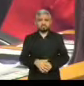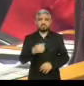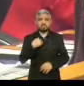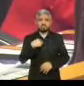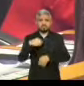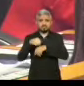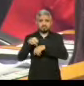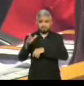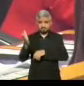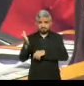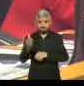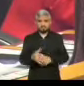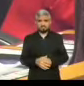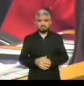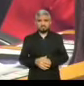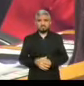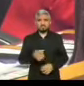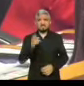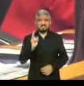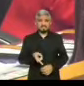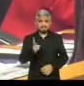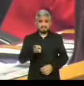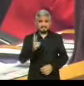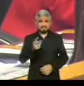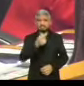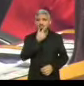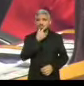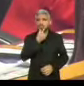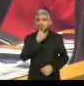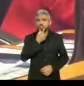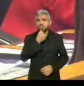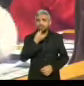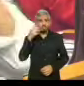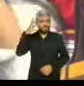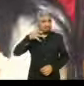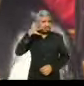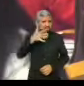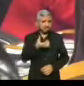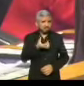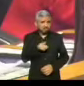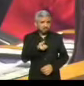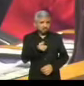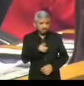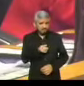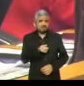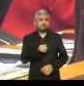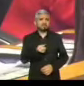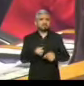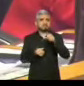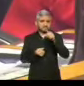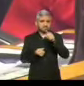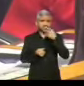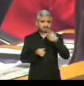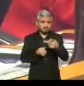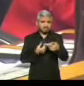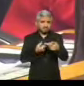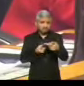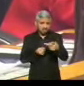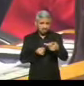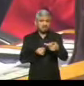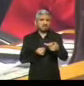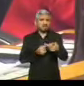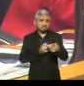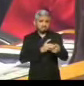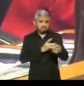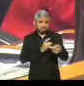Atrás sempre de um homem covarde, de uma fala covarde contra as mulheres, como você diz, até para defender uma bandeira,